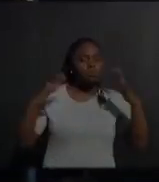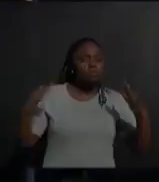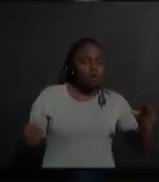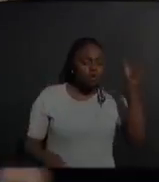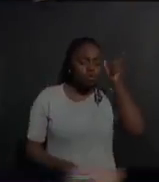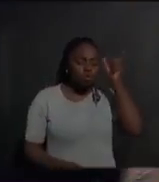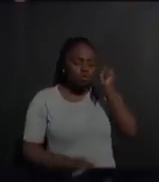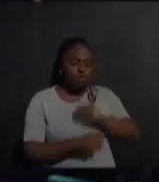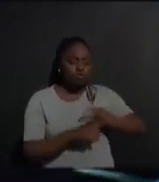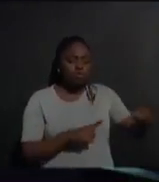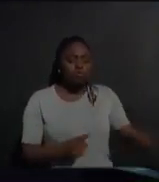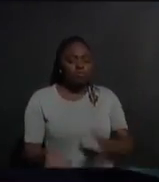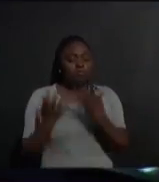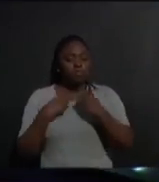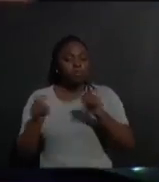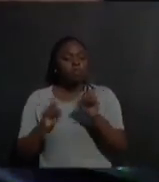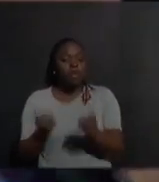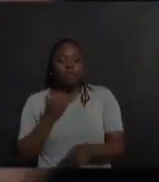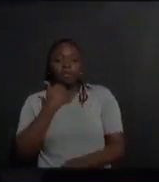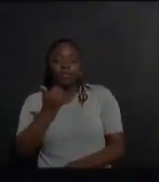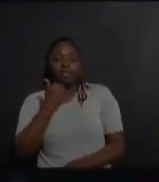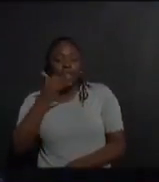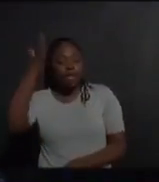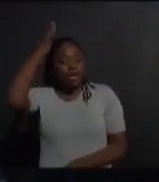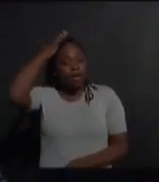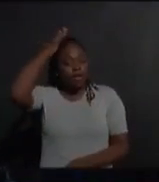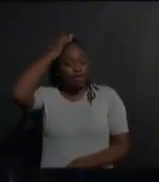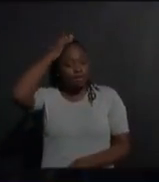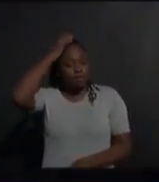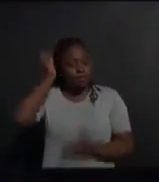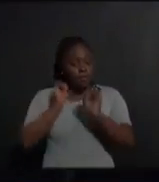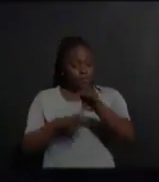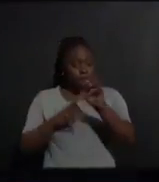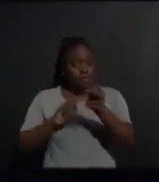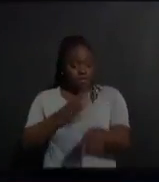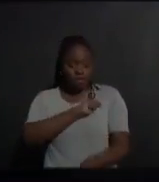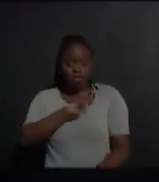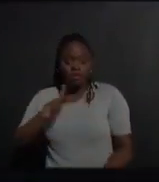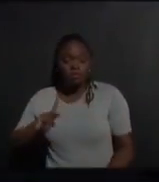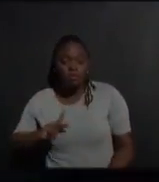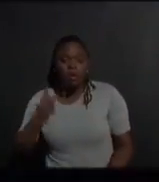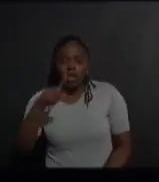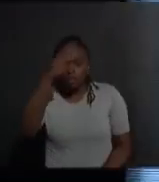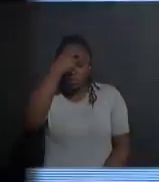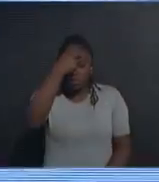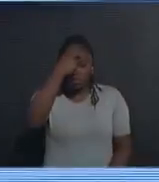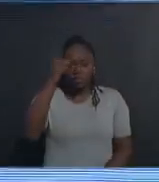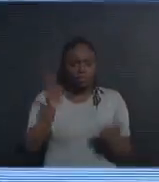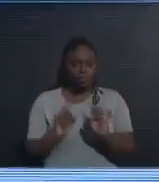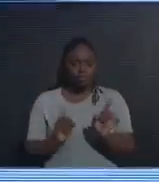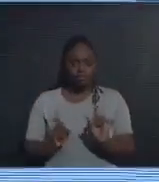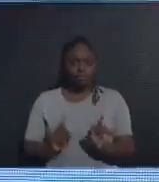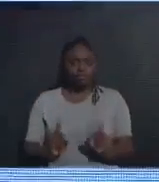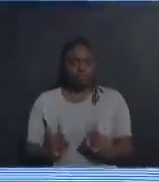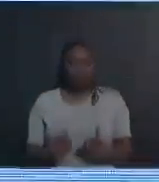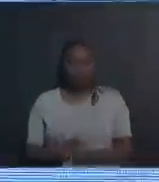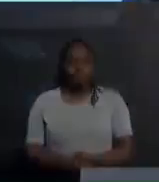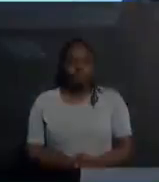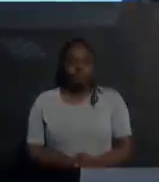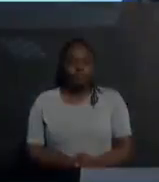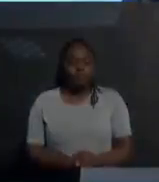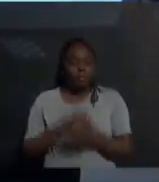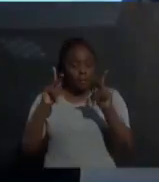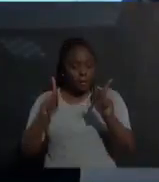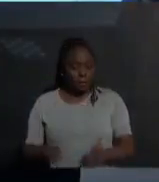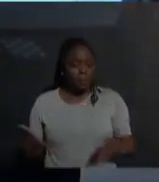aceitar ninguém pôr a mão na sua cabeça. O ensino é dos apóstolos, não é da sua cabeça, não. Muita gente hoje,